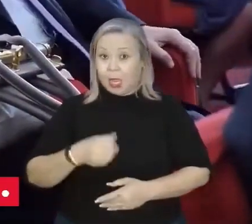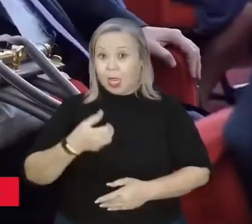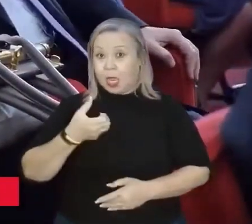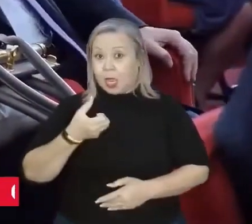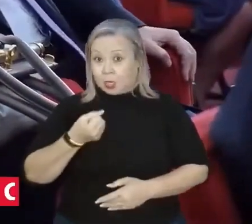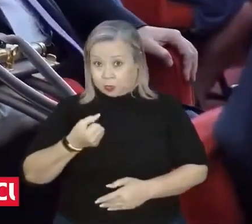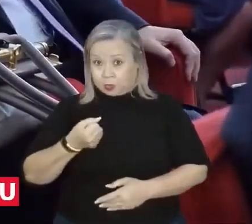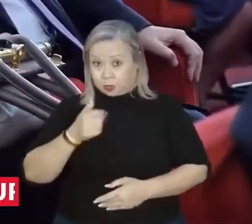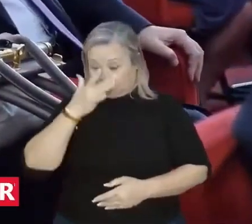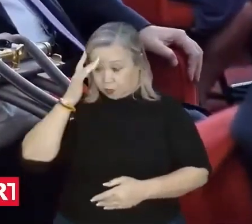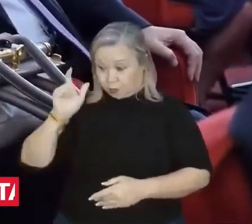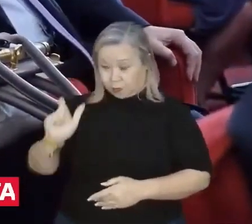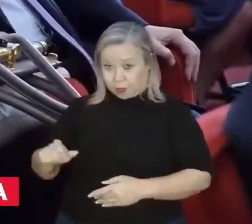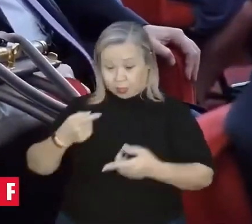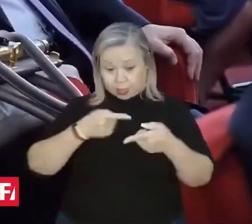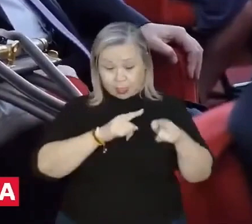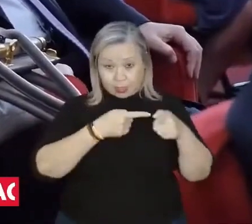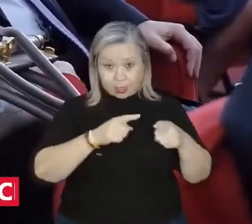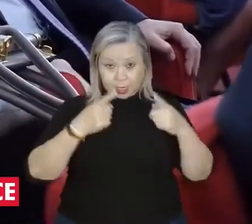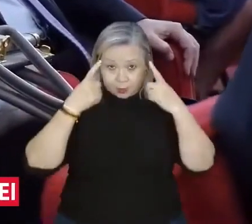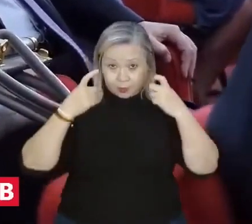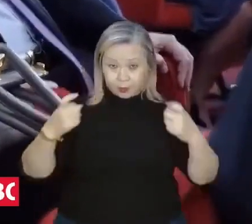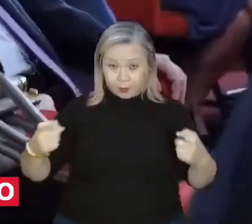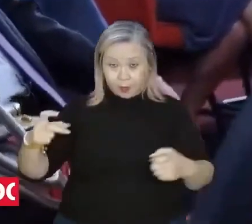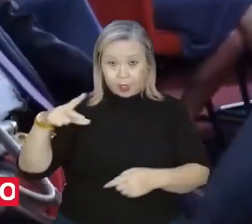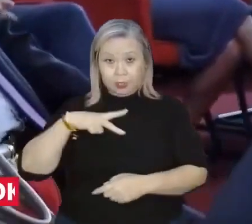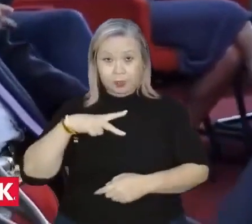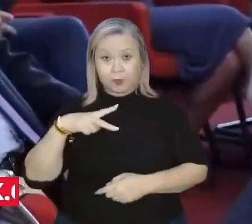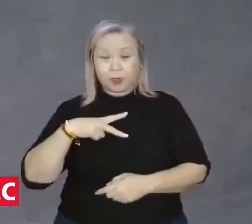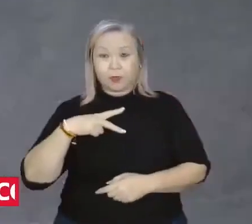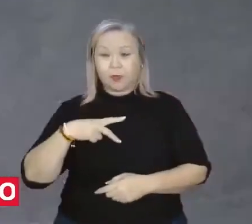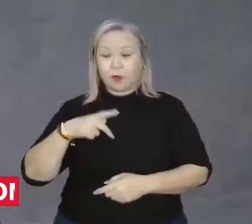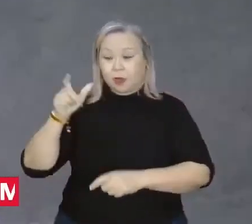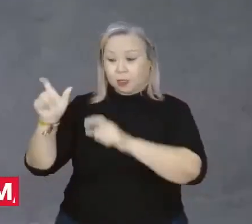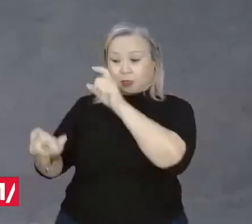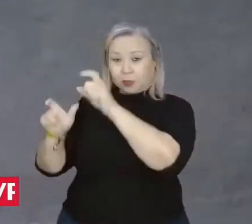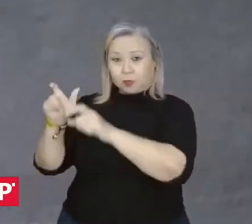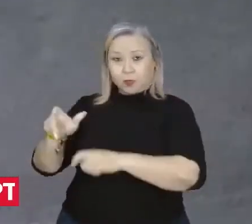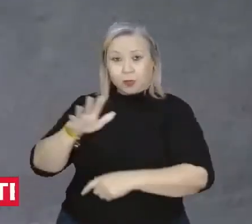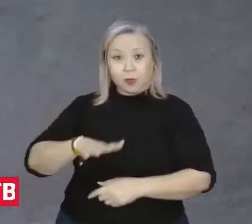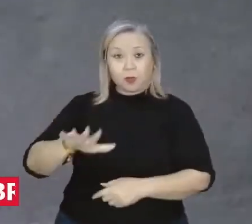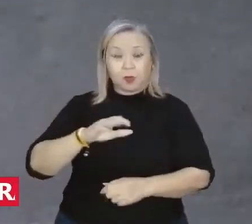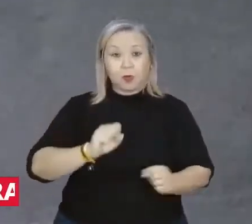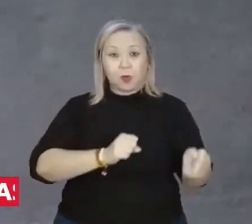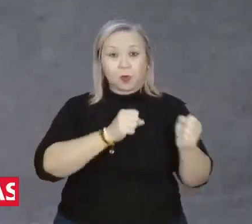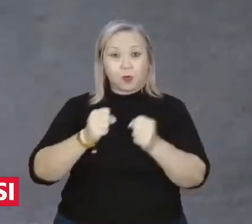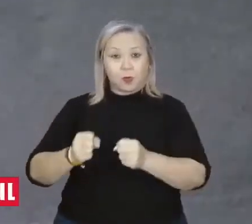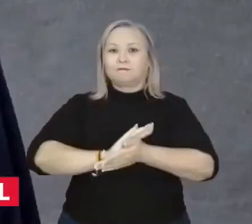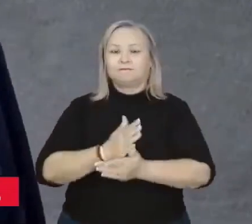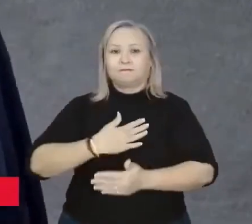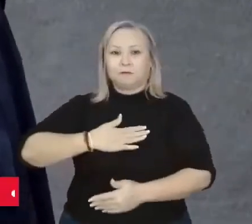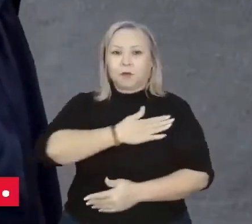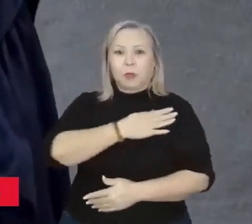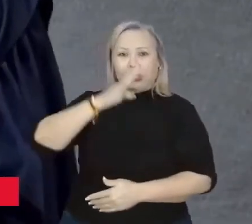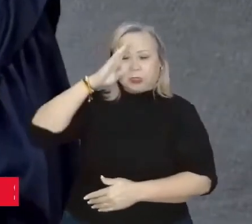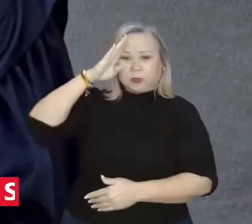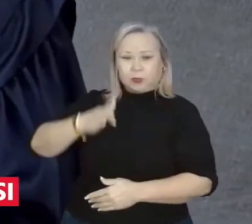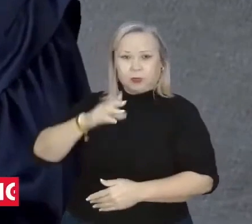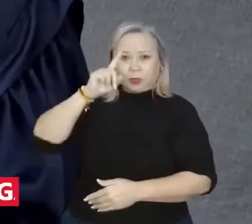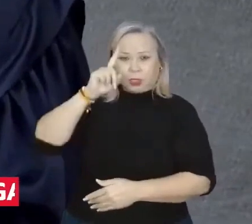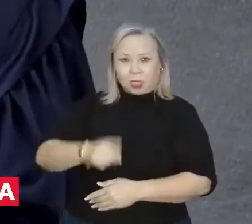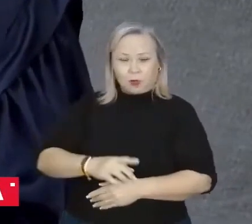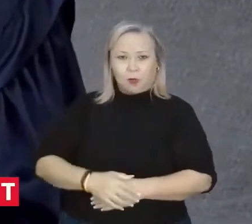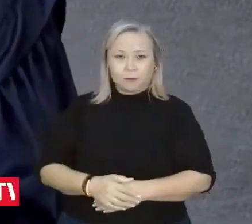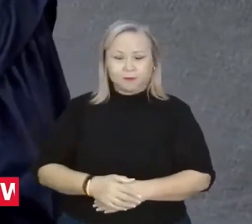E os covardes ataques e violências pessoais aos seus membros e de todo o Poder Judiciário. O Tribunal